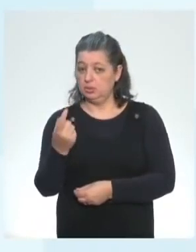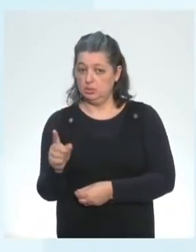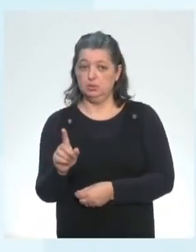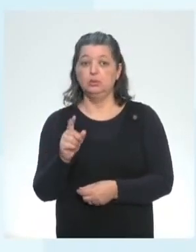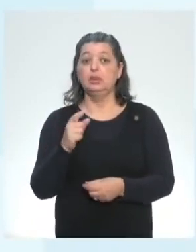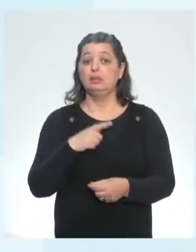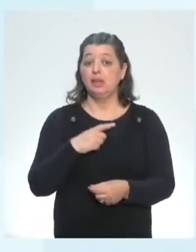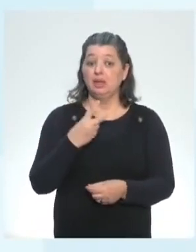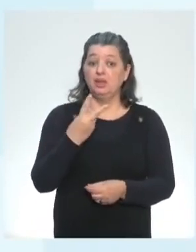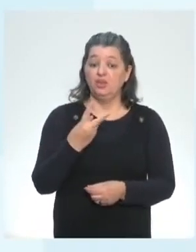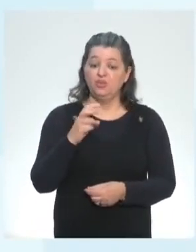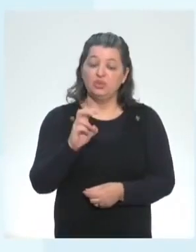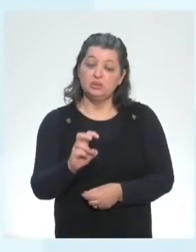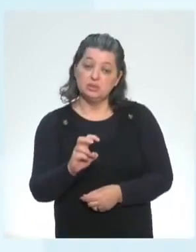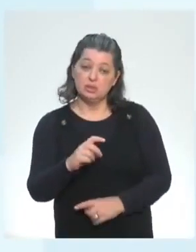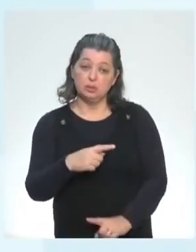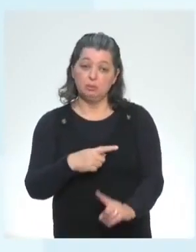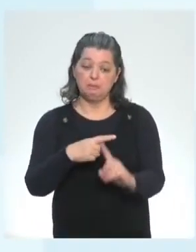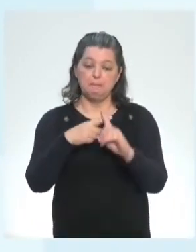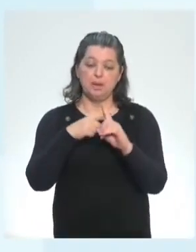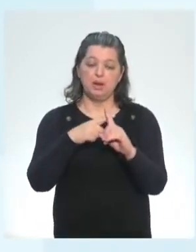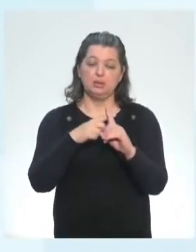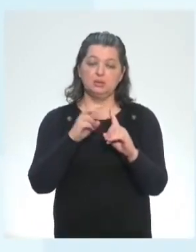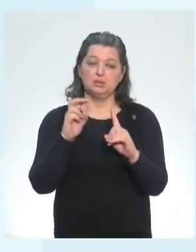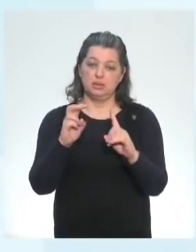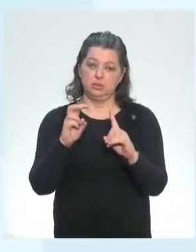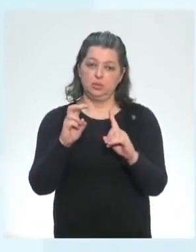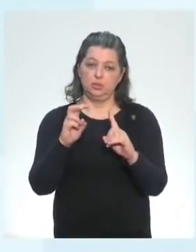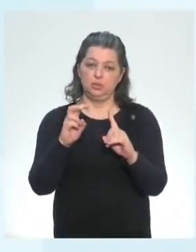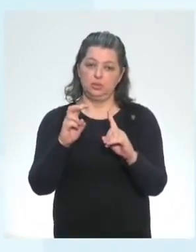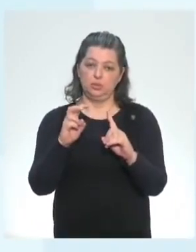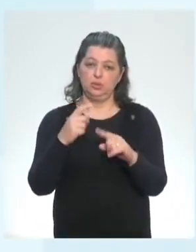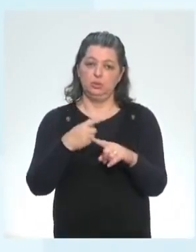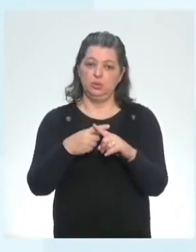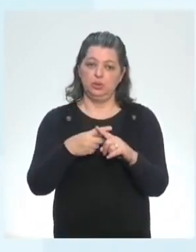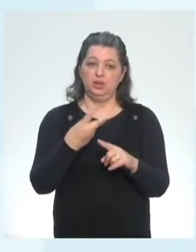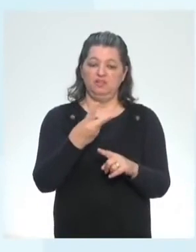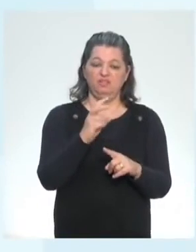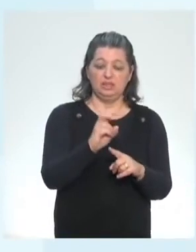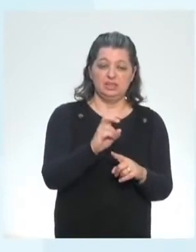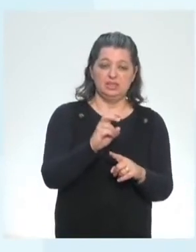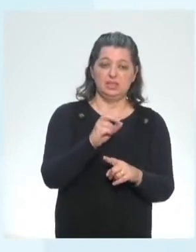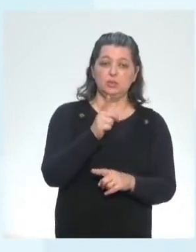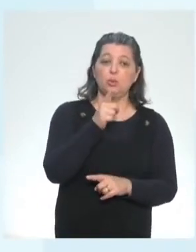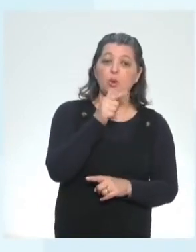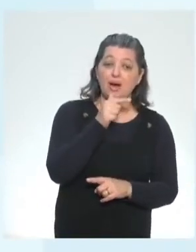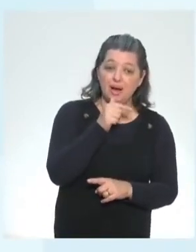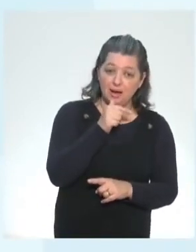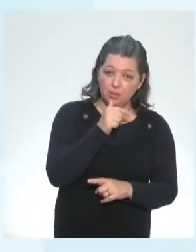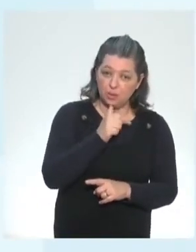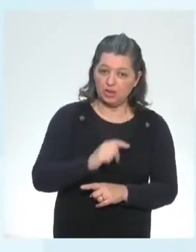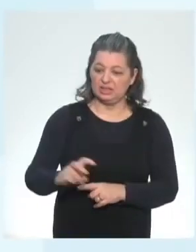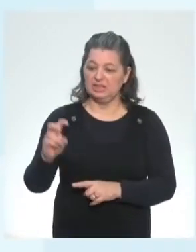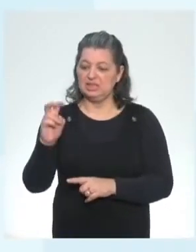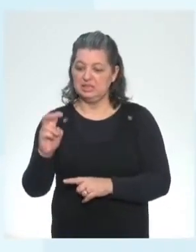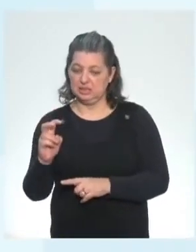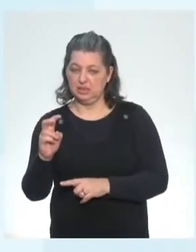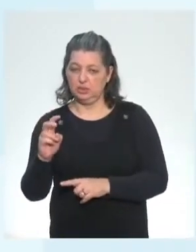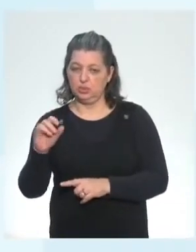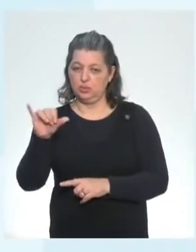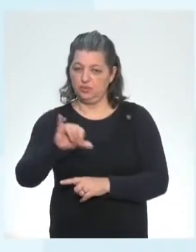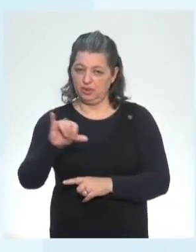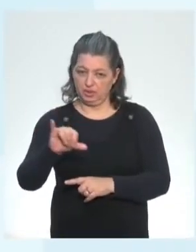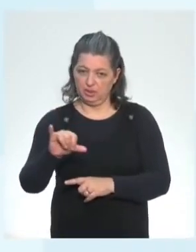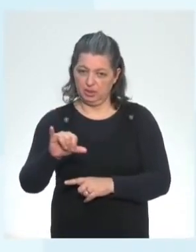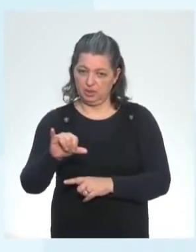25 mais 5. Porque 25 de água e 5 de vinagre. Os dois estão